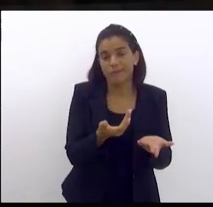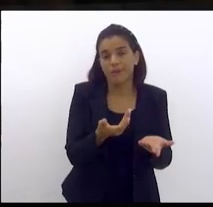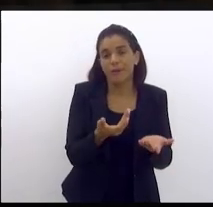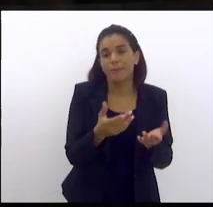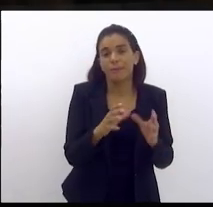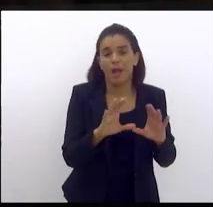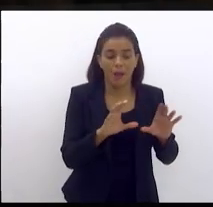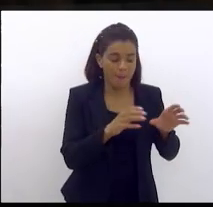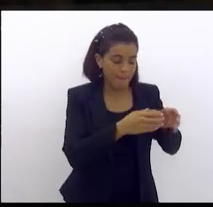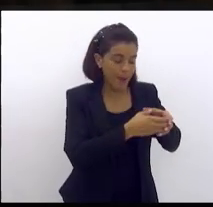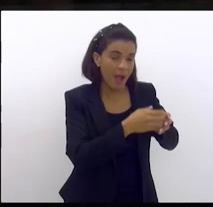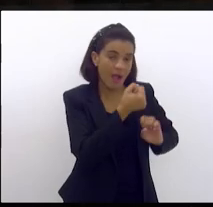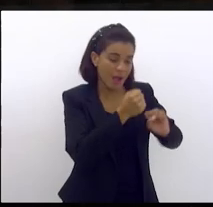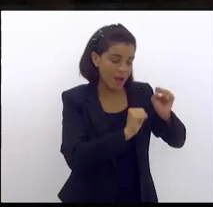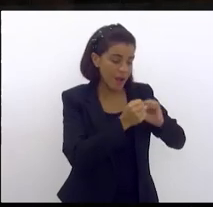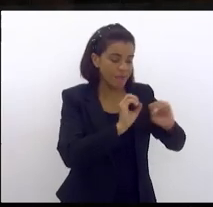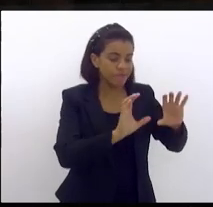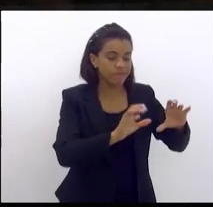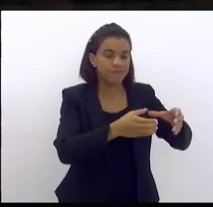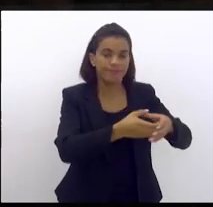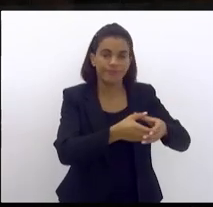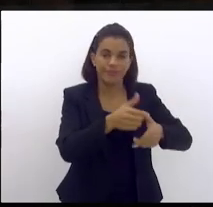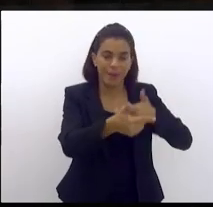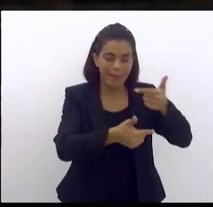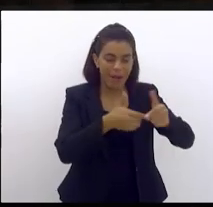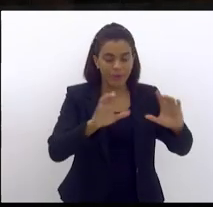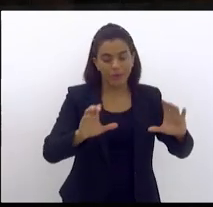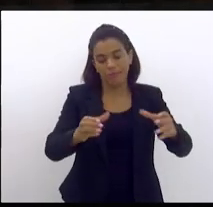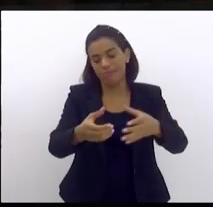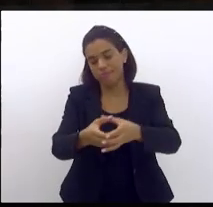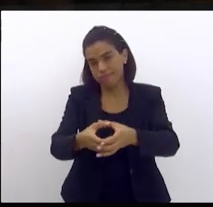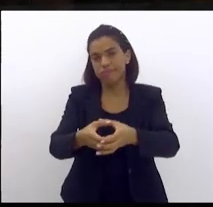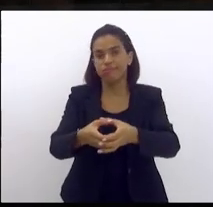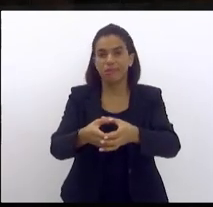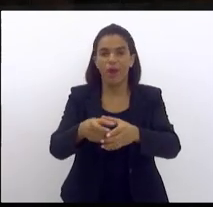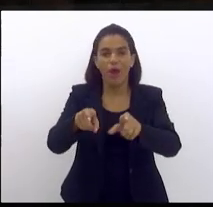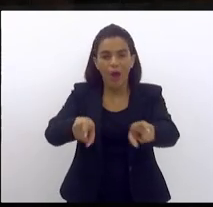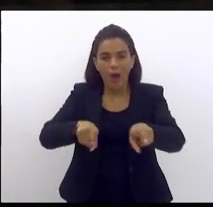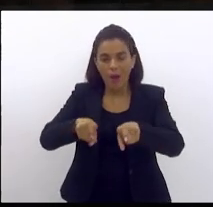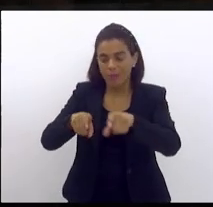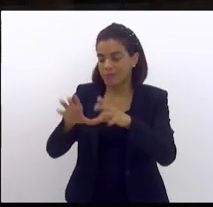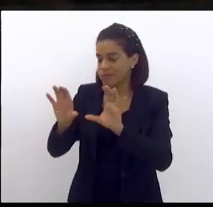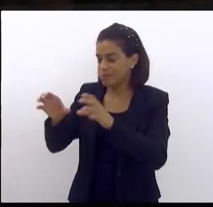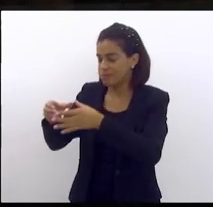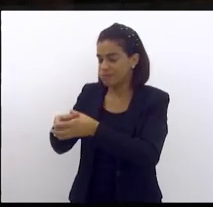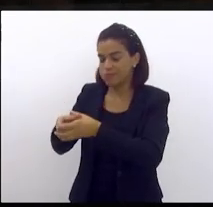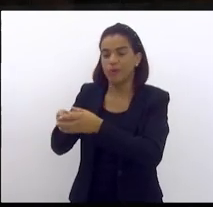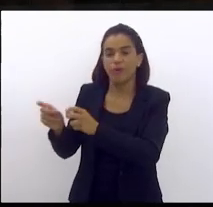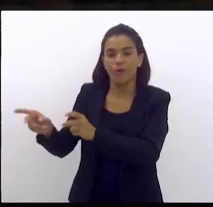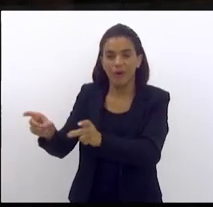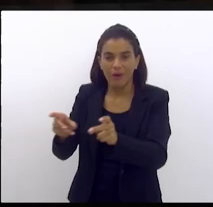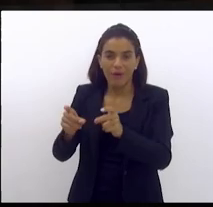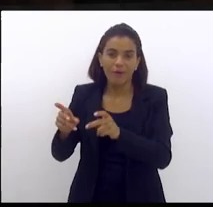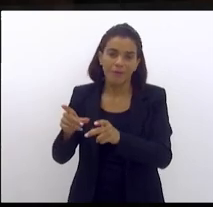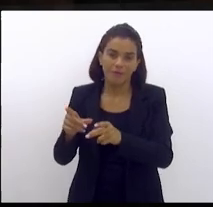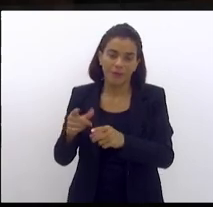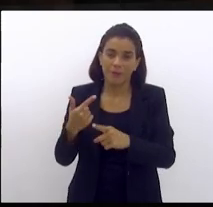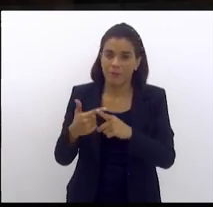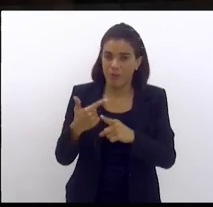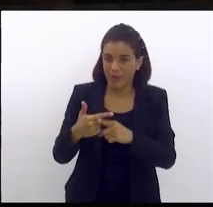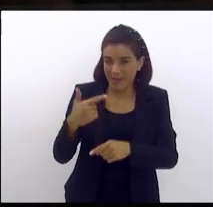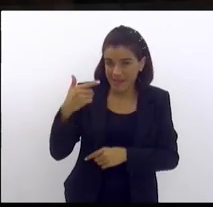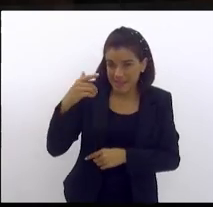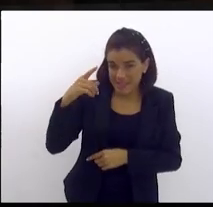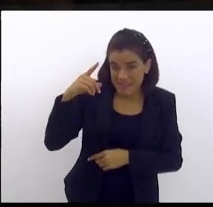segmentos produtivos porque não é fácil entender as regras